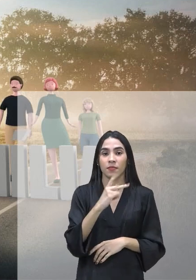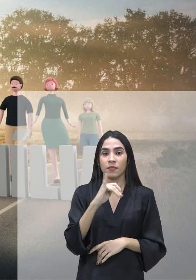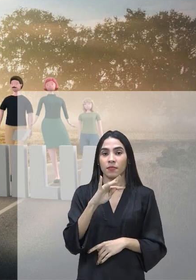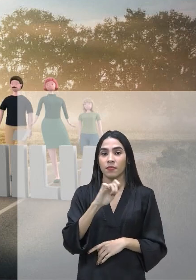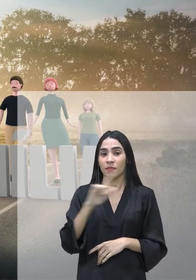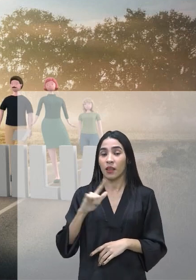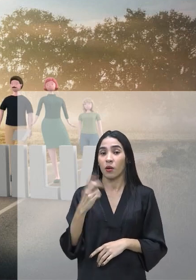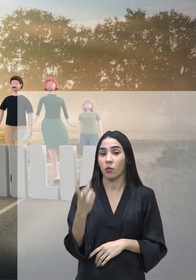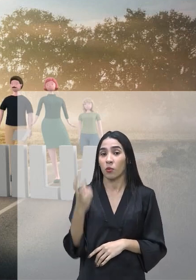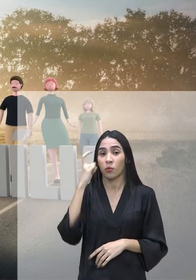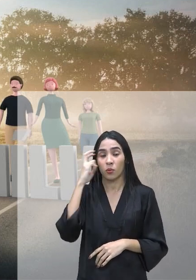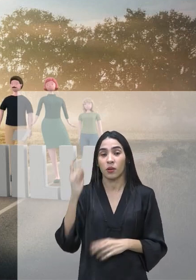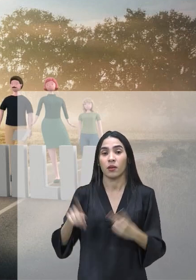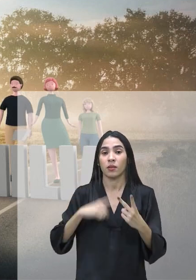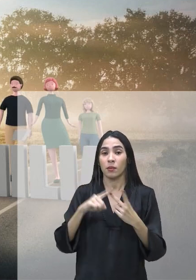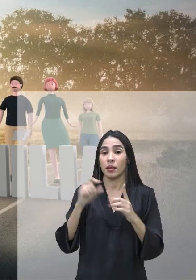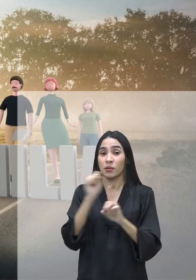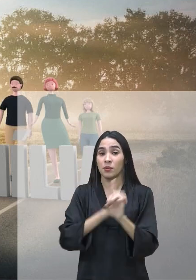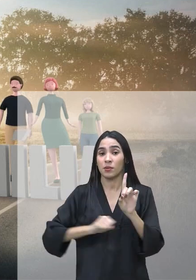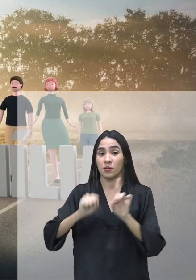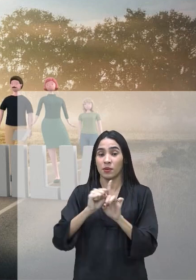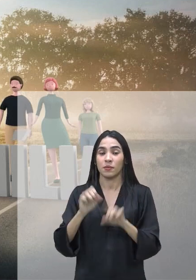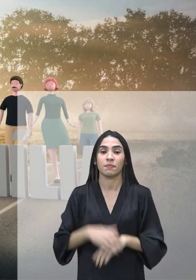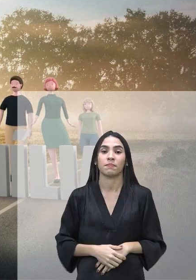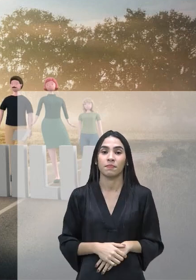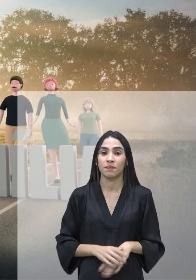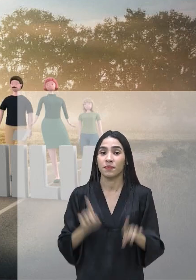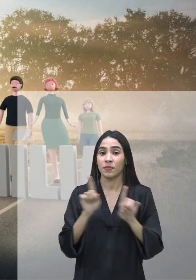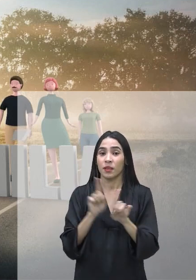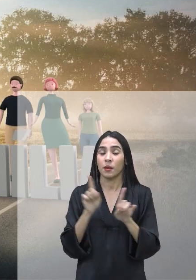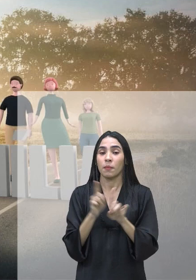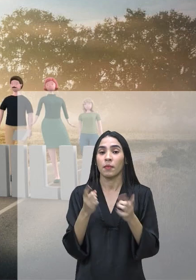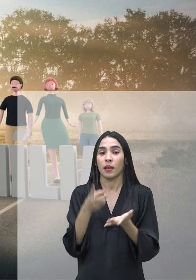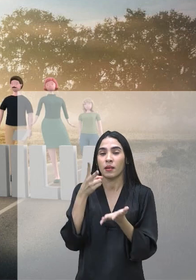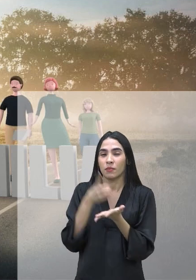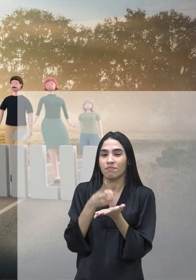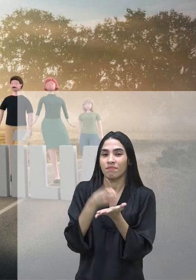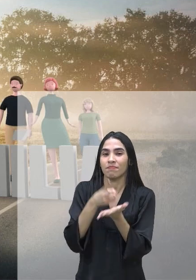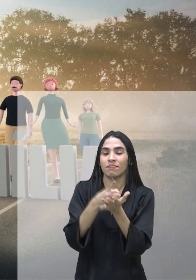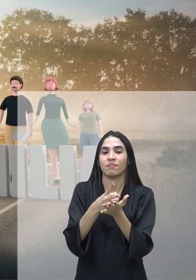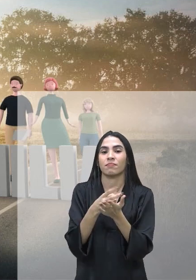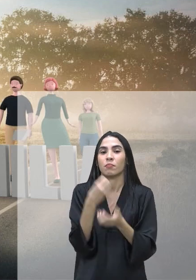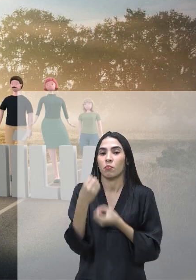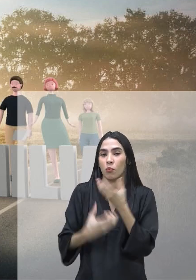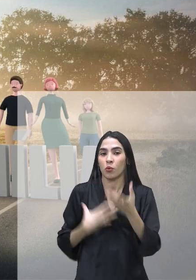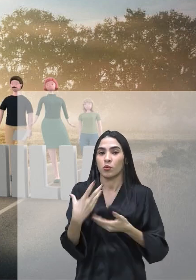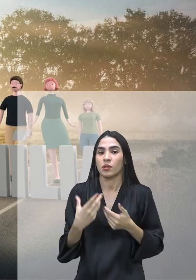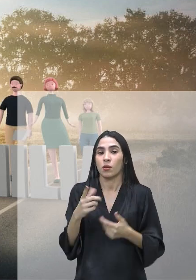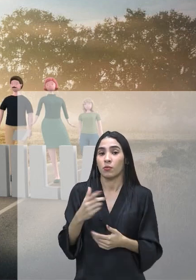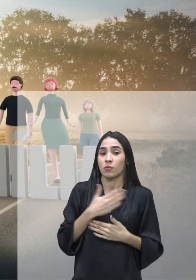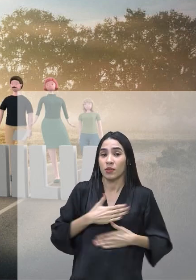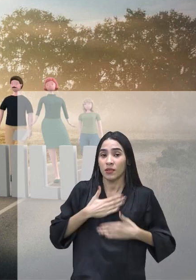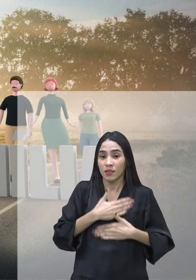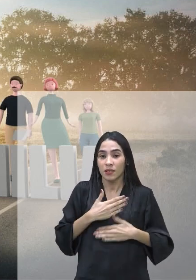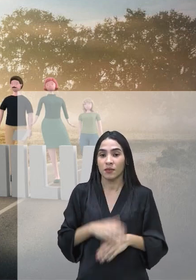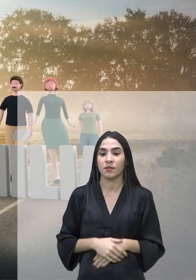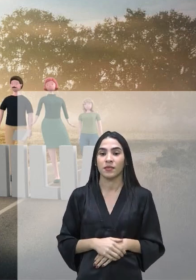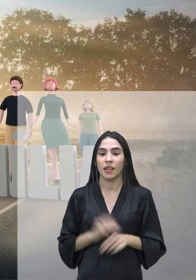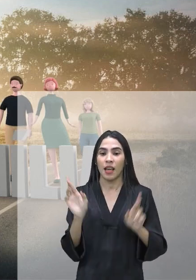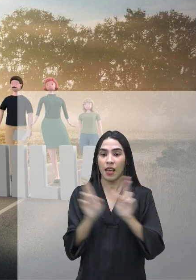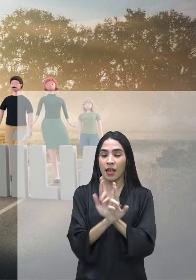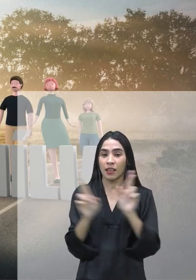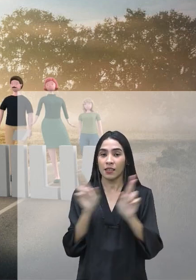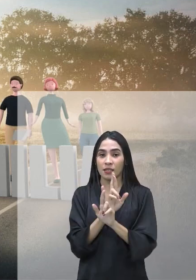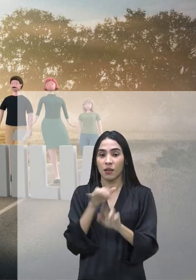cultural e do capital social e a perpetuação da produção de gostos relacionados